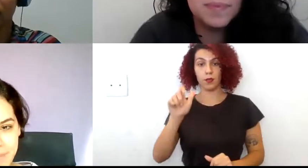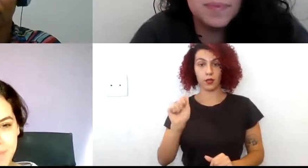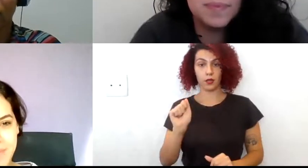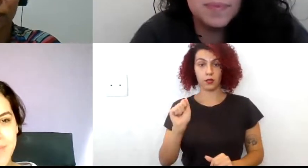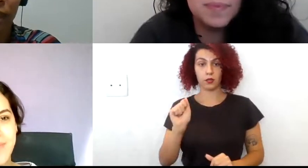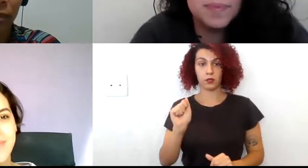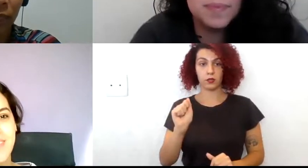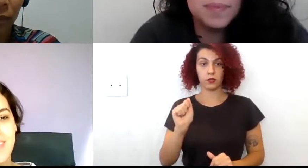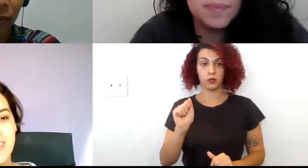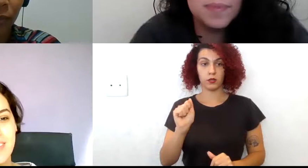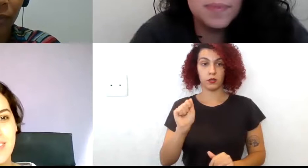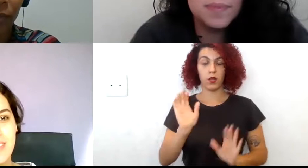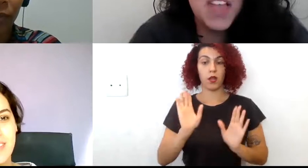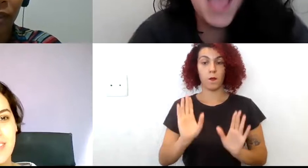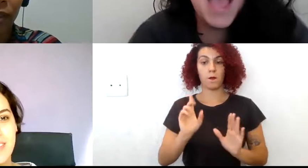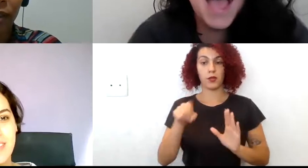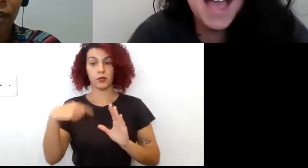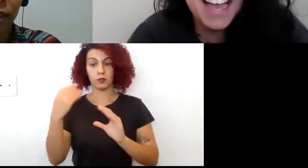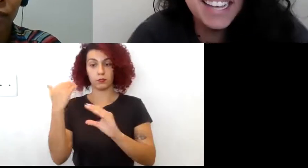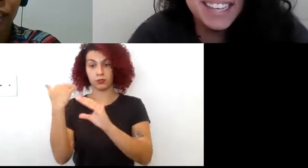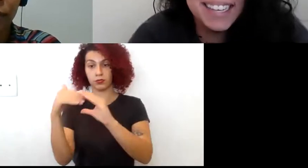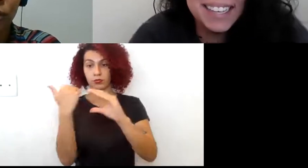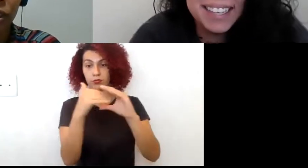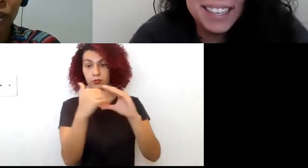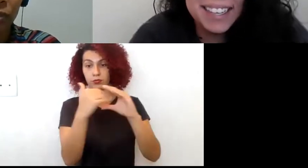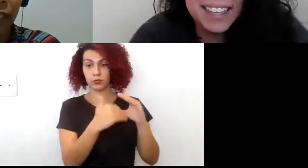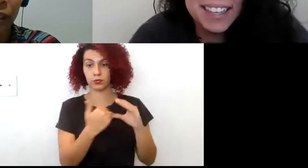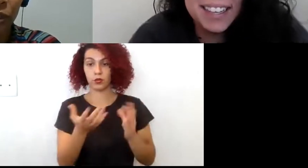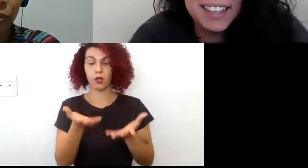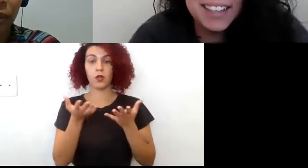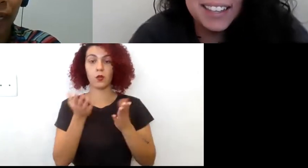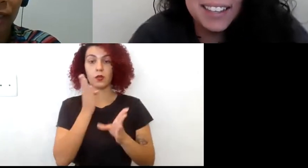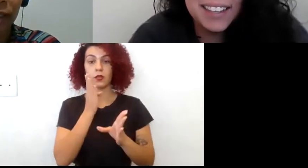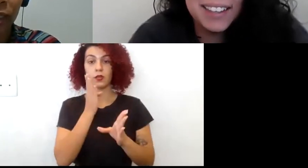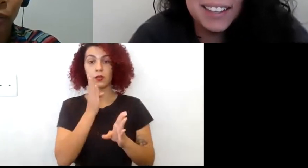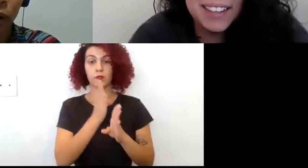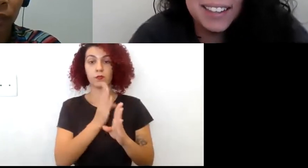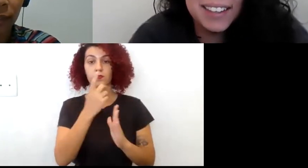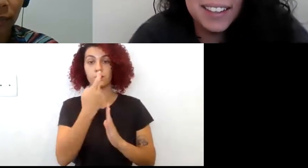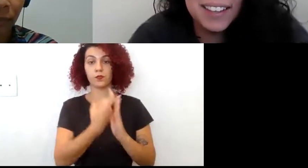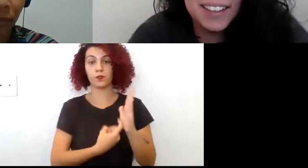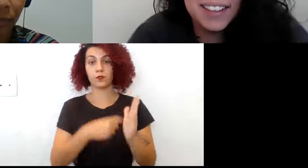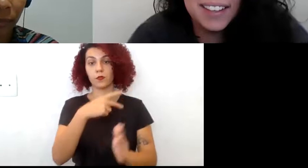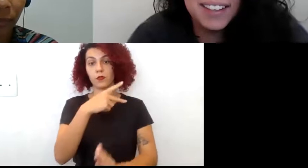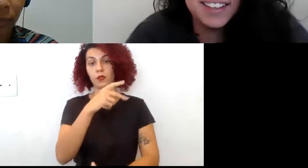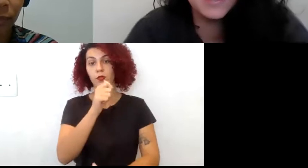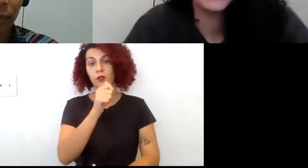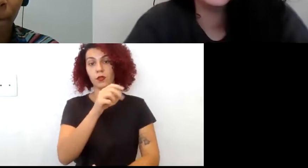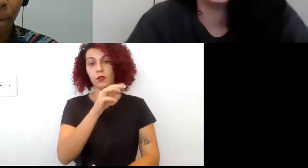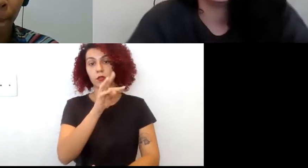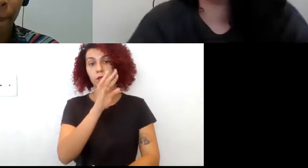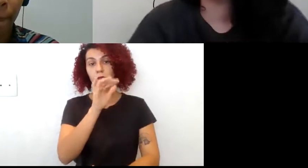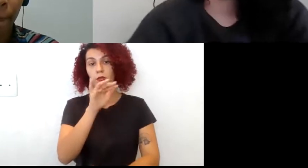você está aí já não é comigo e eu queria muito achar um texto da Patricia Hill Collins